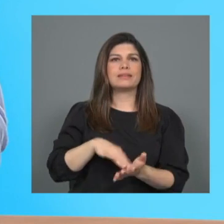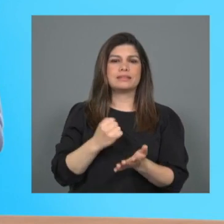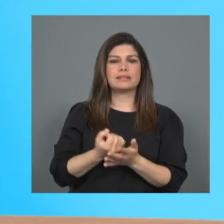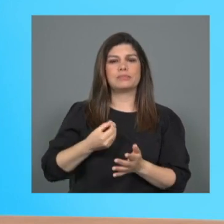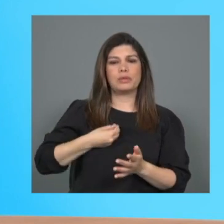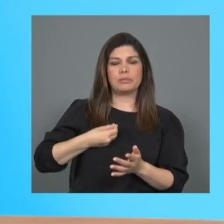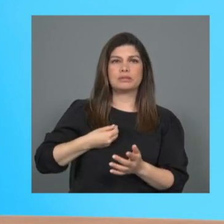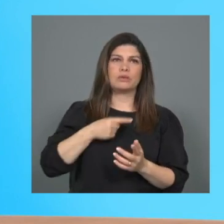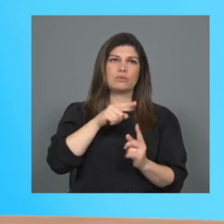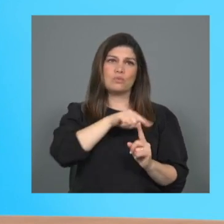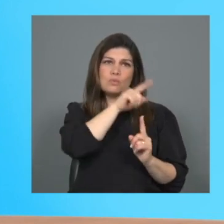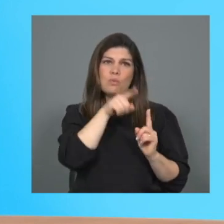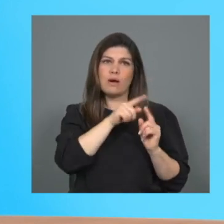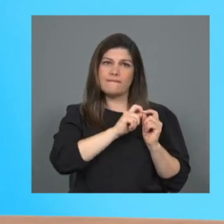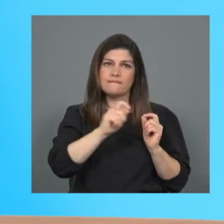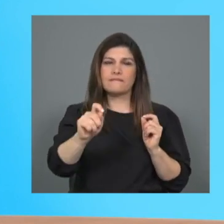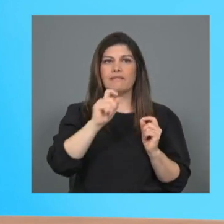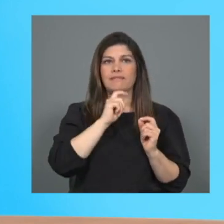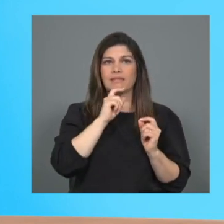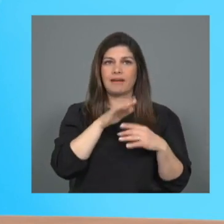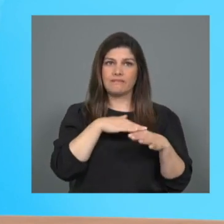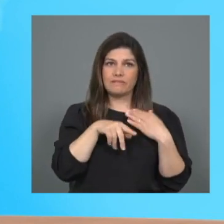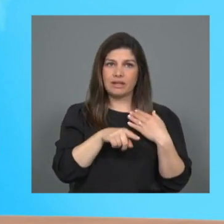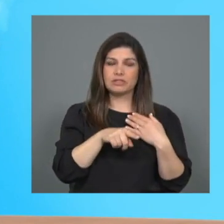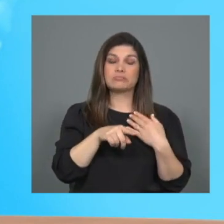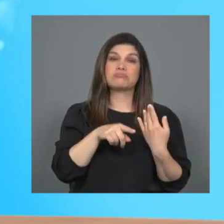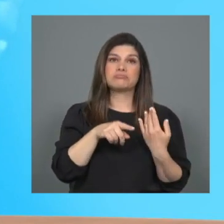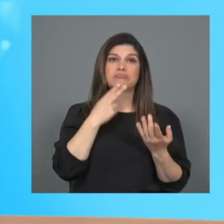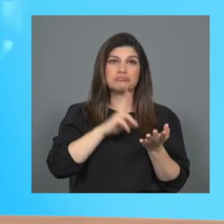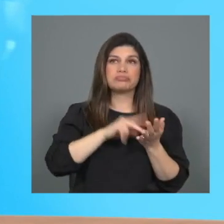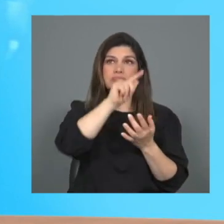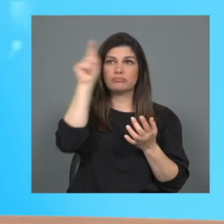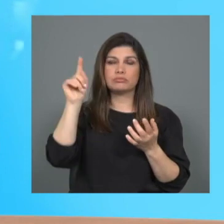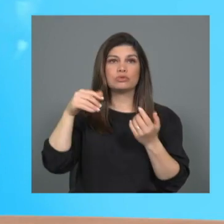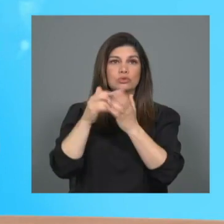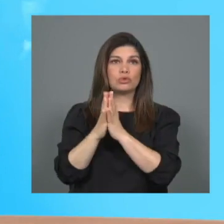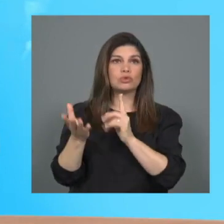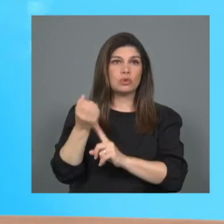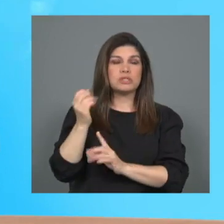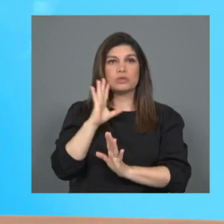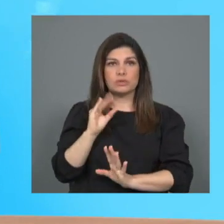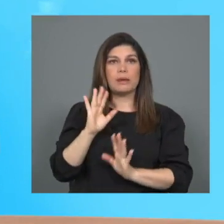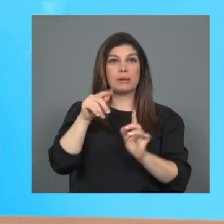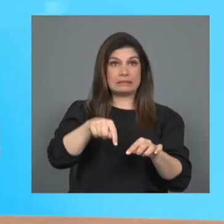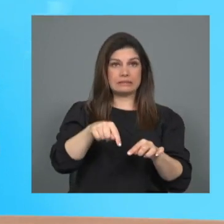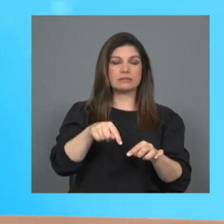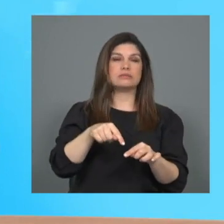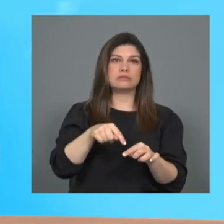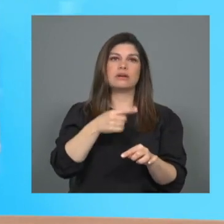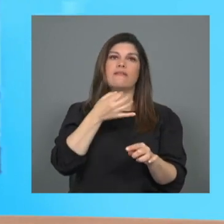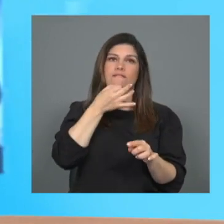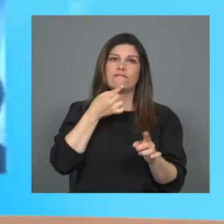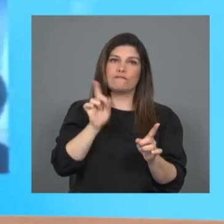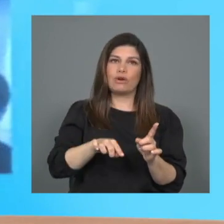um ano inteiro, conseguir fazer isto. Não sei se em todo o lado foi conseguido fazer, não é? Mas, efetivamente, ali houve esta preocupação. Voltar a tocar em